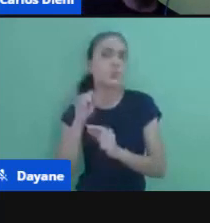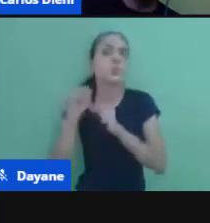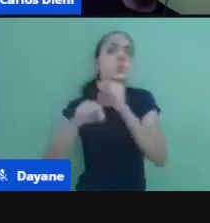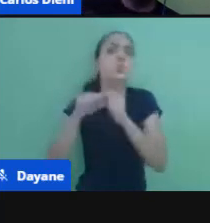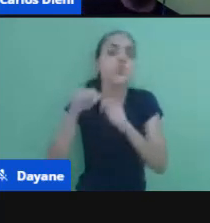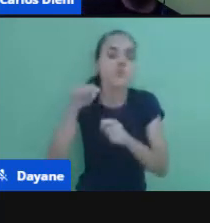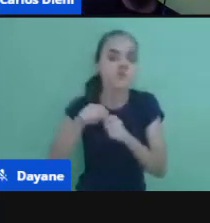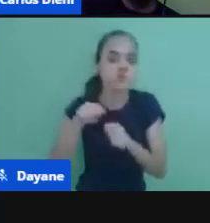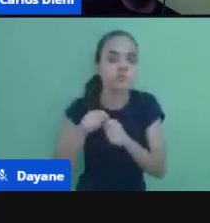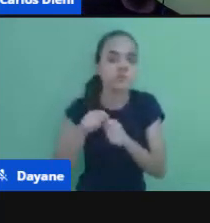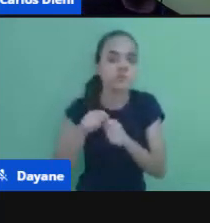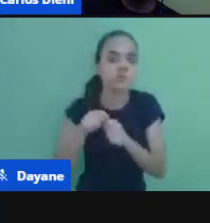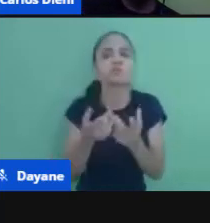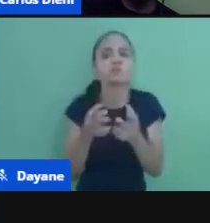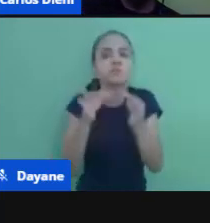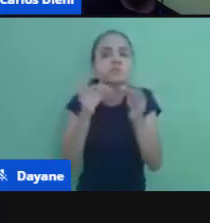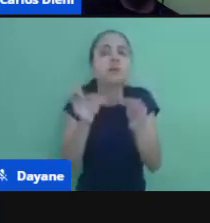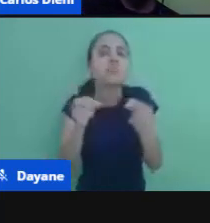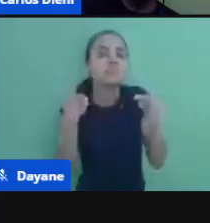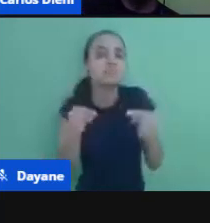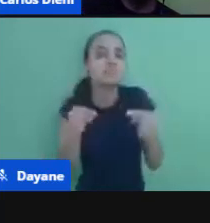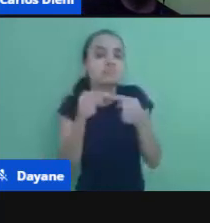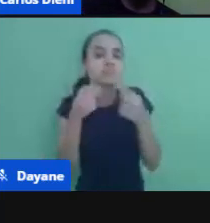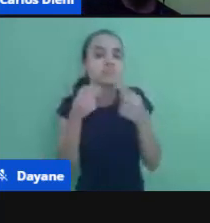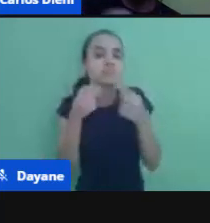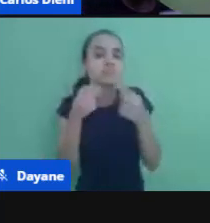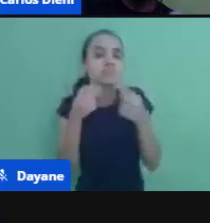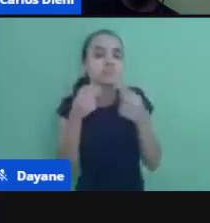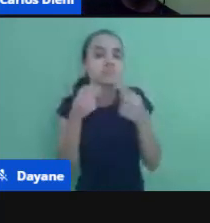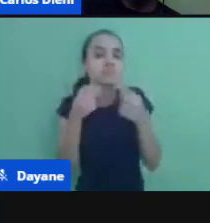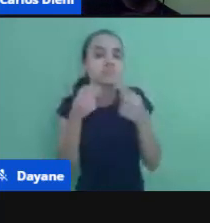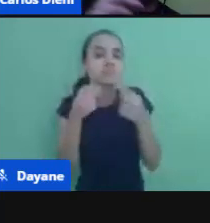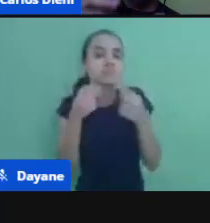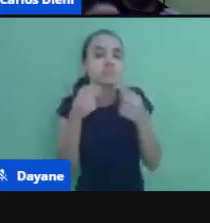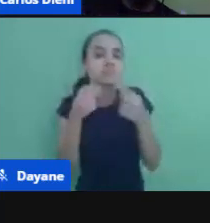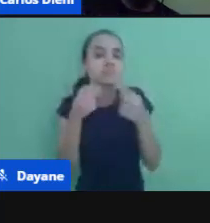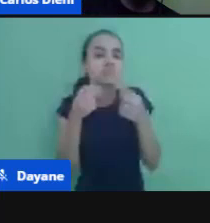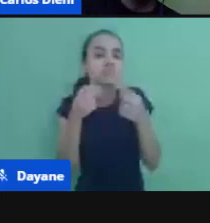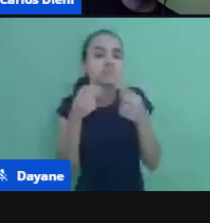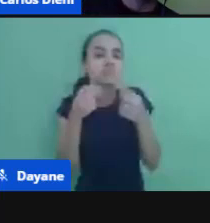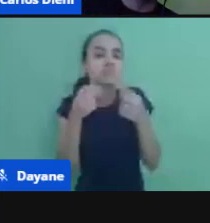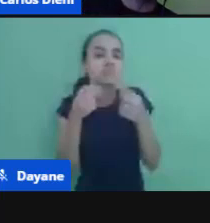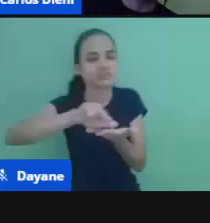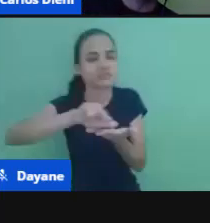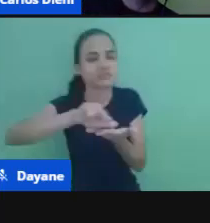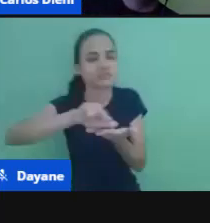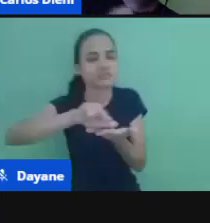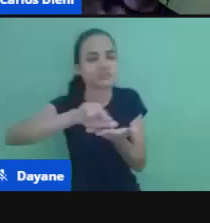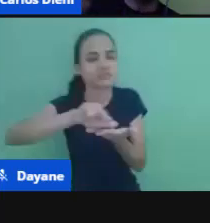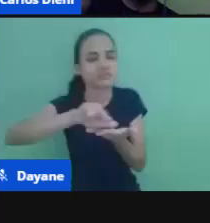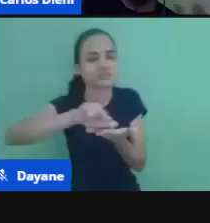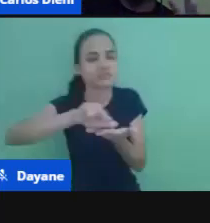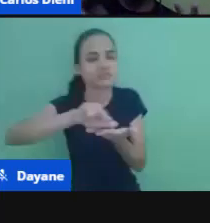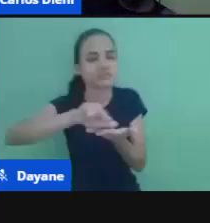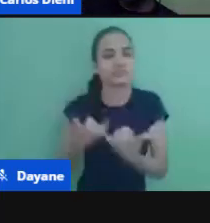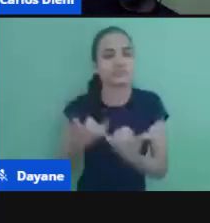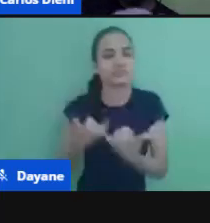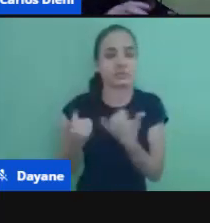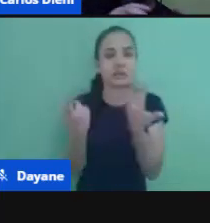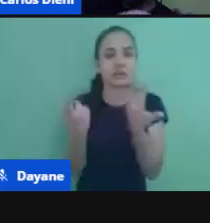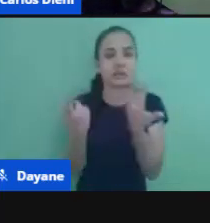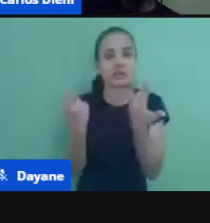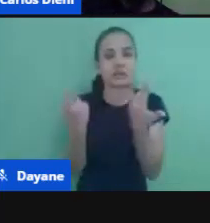e mostrando qual que é a forma que está correto, brincar com aquilo lá, ser irônico, tirar